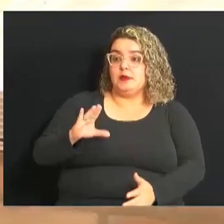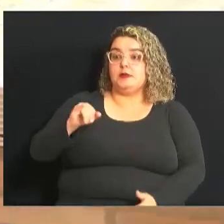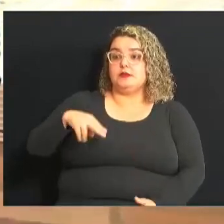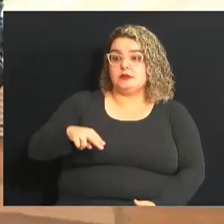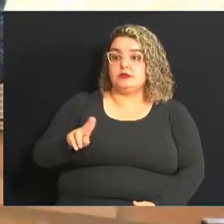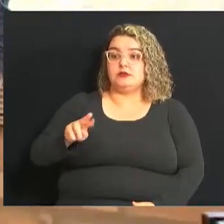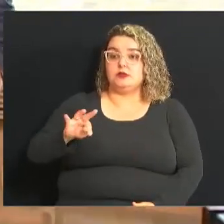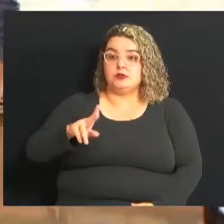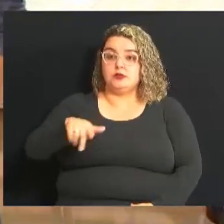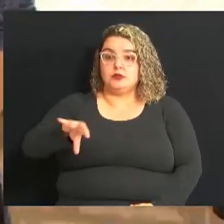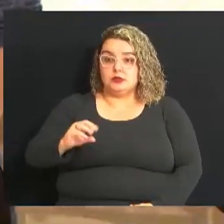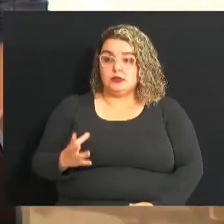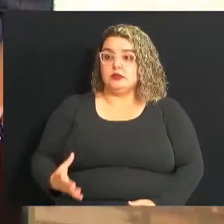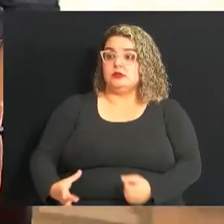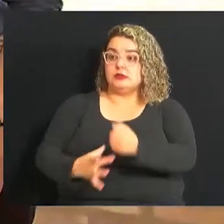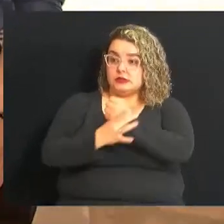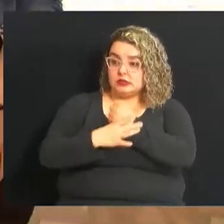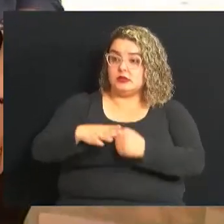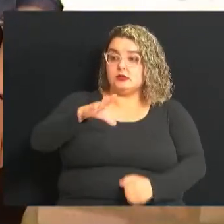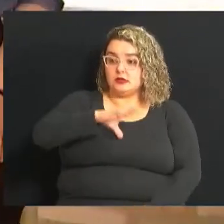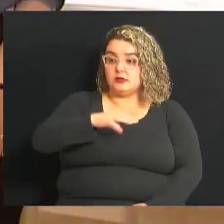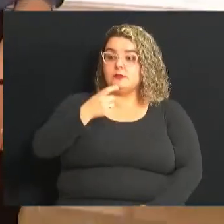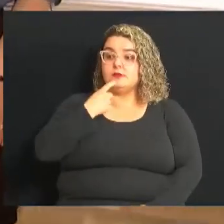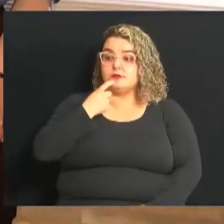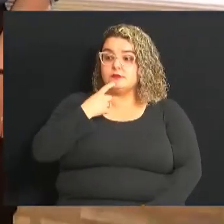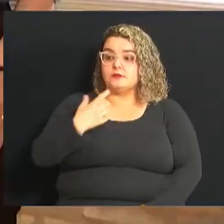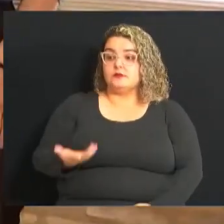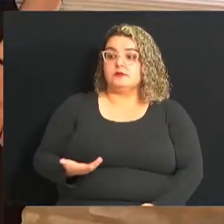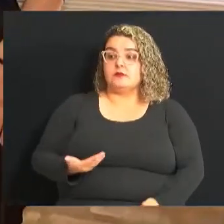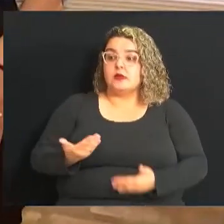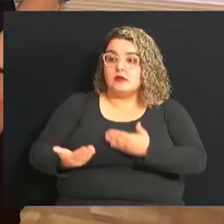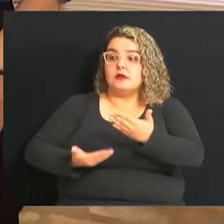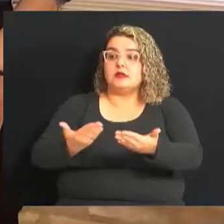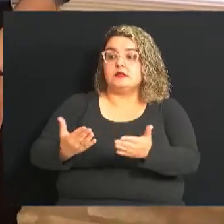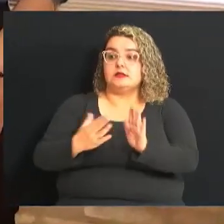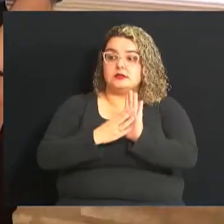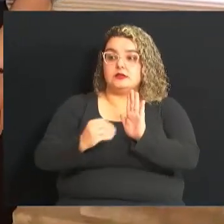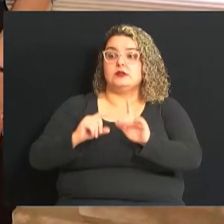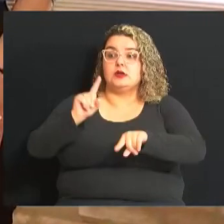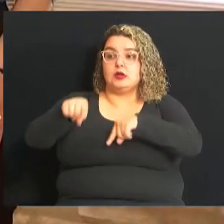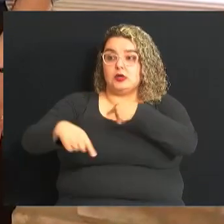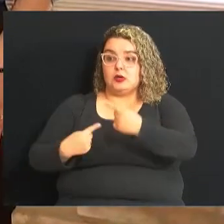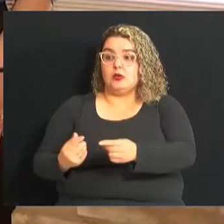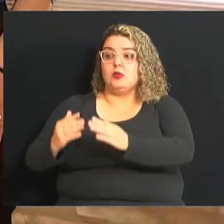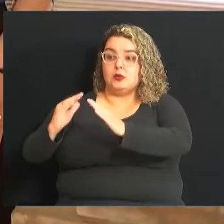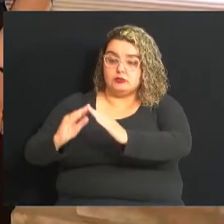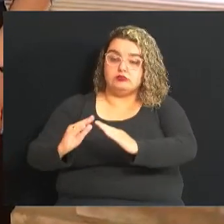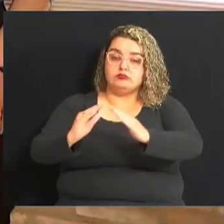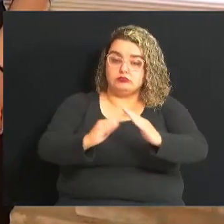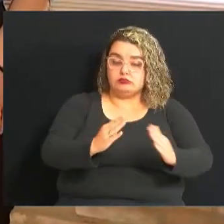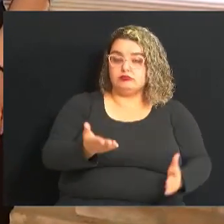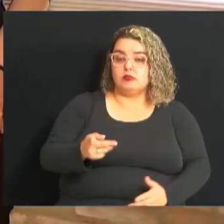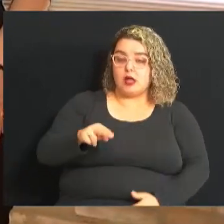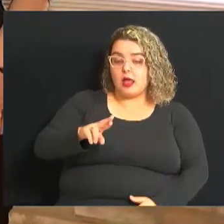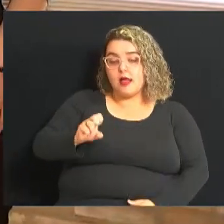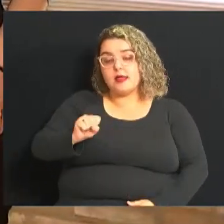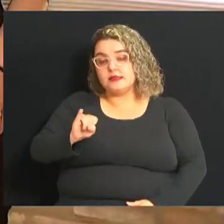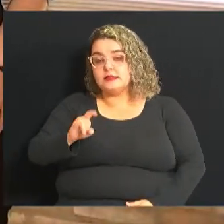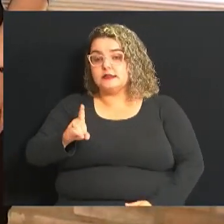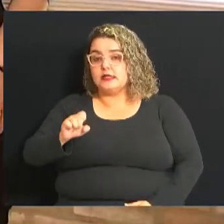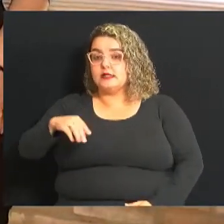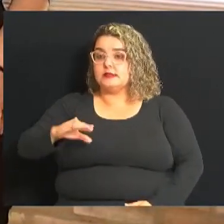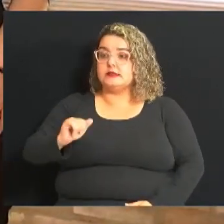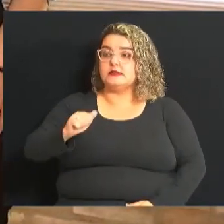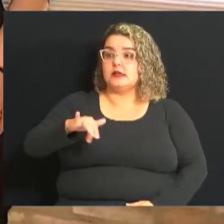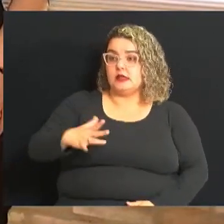primeiro cinturão de segurança de Campinas, e vai servir de modelo para que outros residenciais possam implantar da forma que a